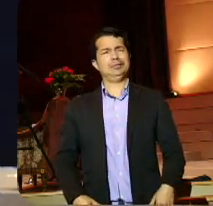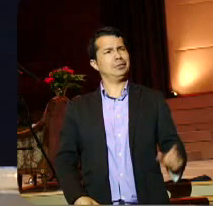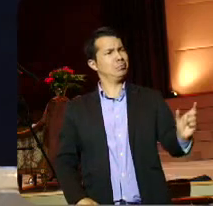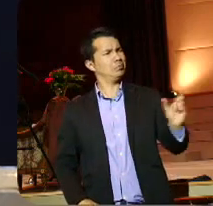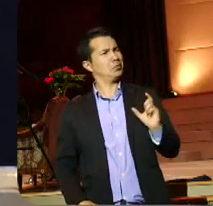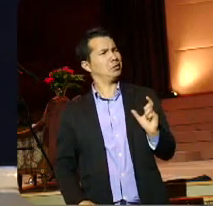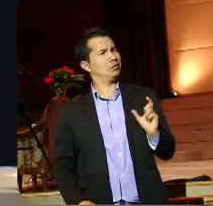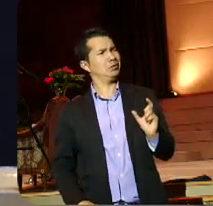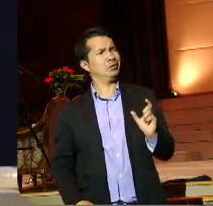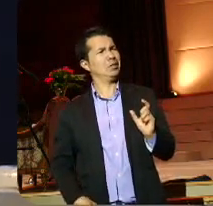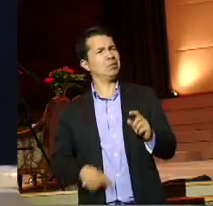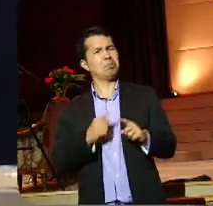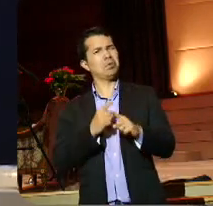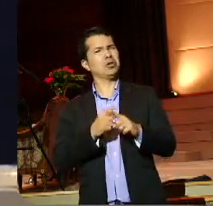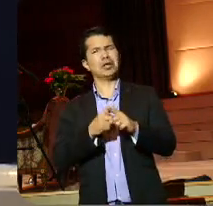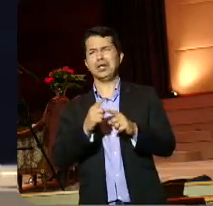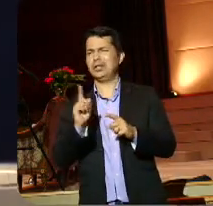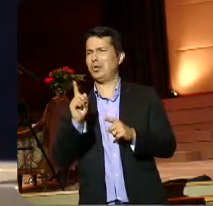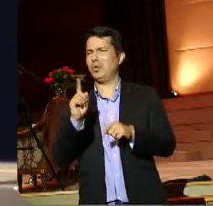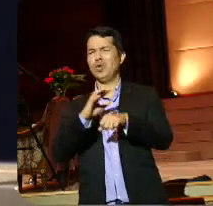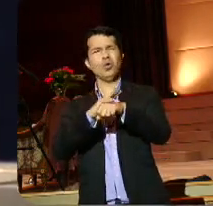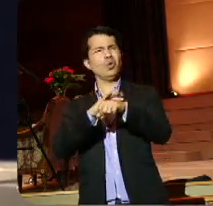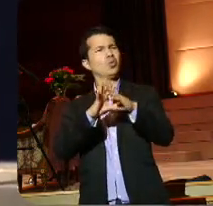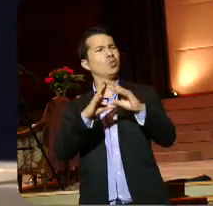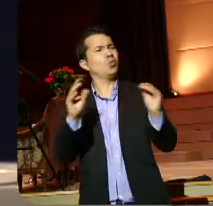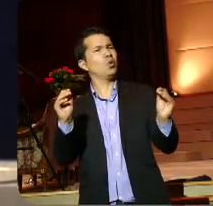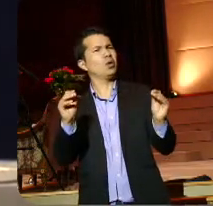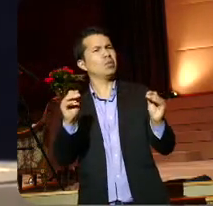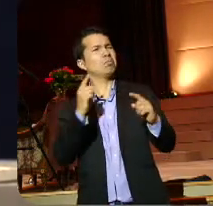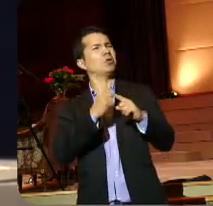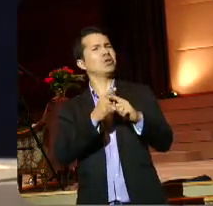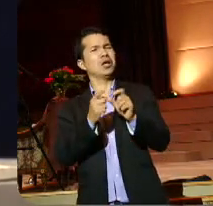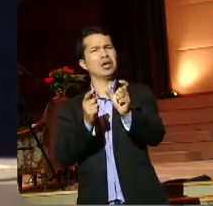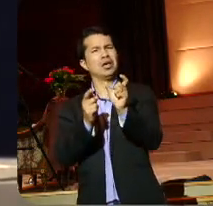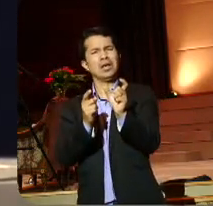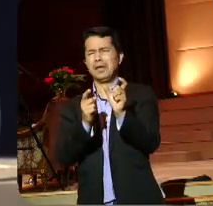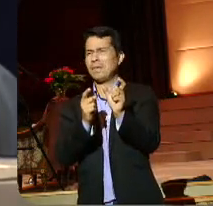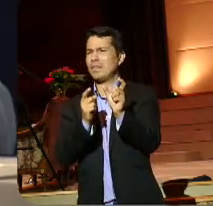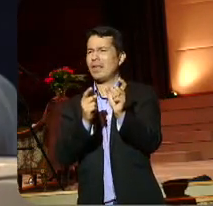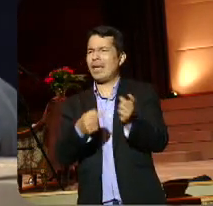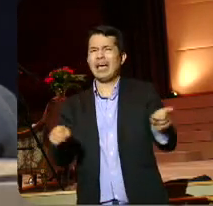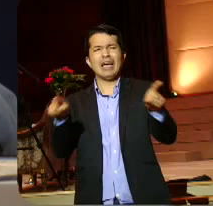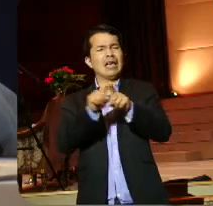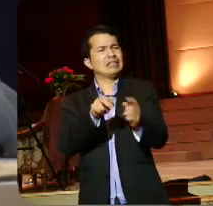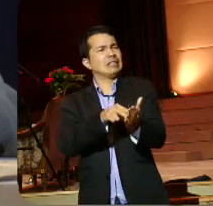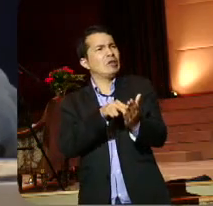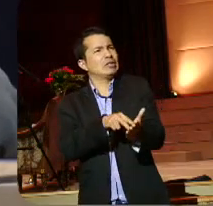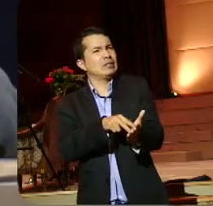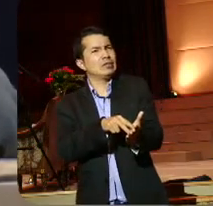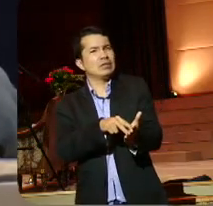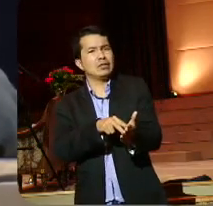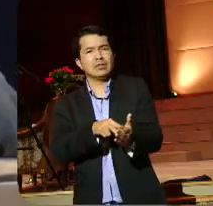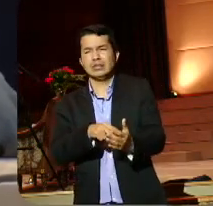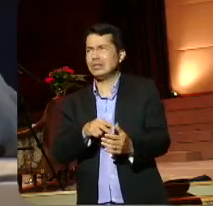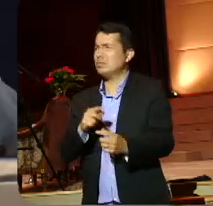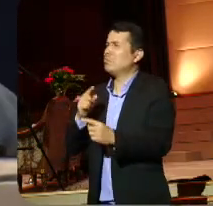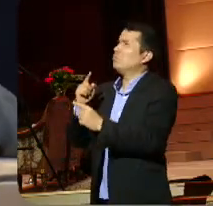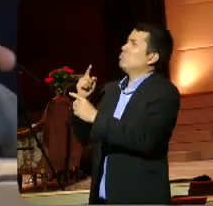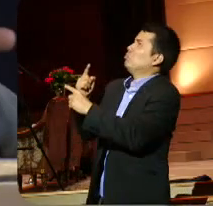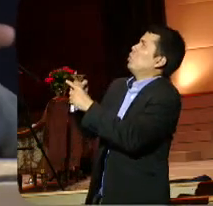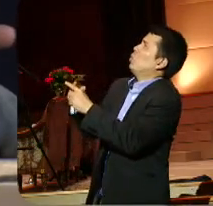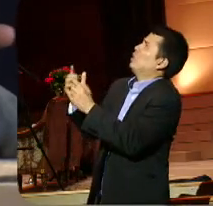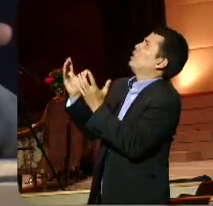não cura? E aí o Espírito Santo falou uma mensagem só para ele. Ele disse assim: porque quando